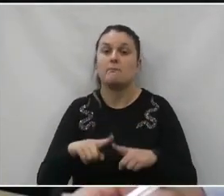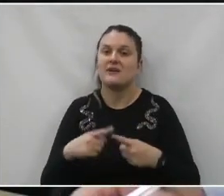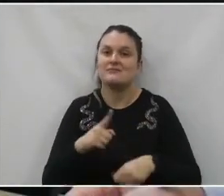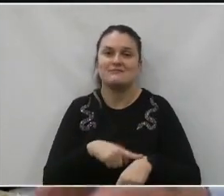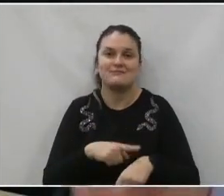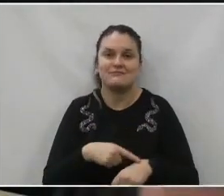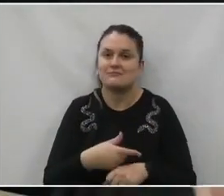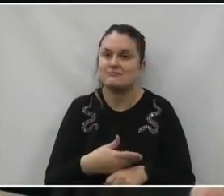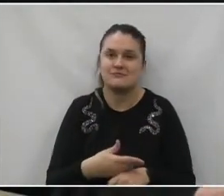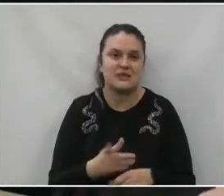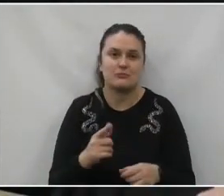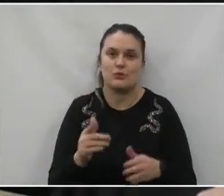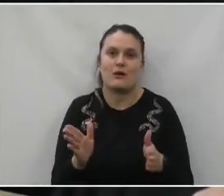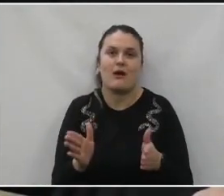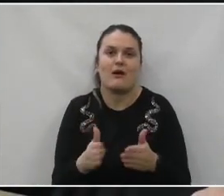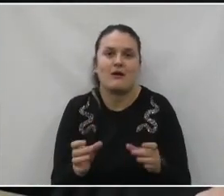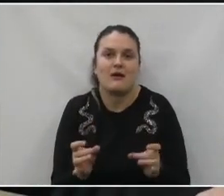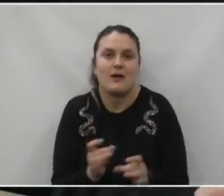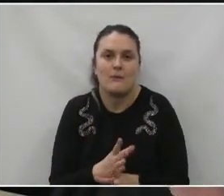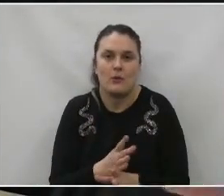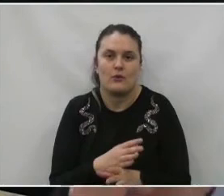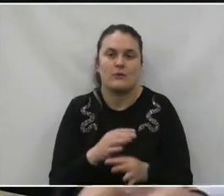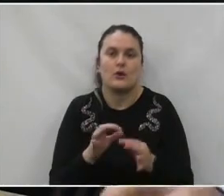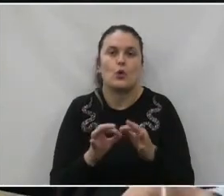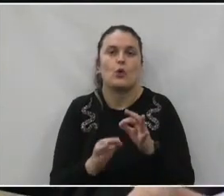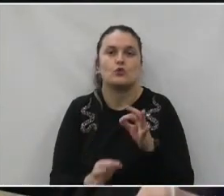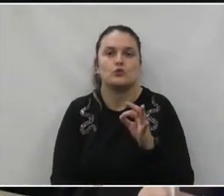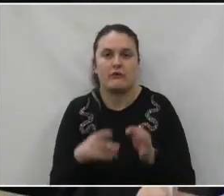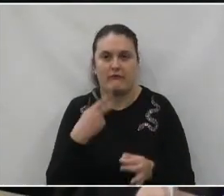não vai dar para mim